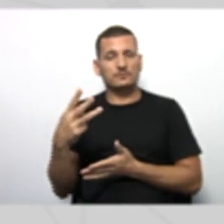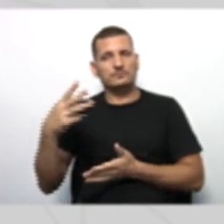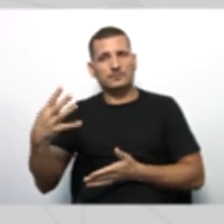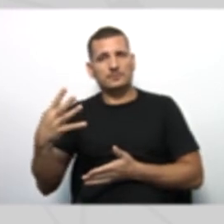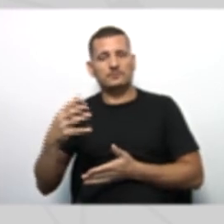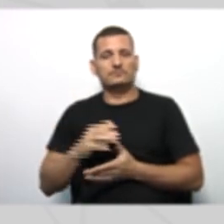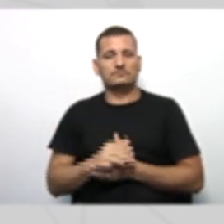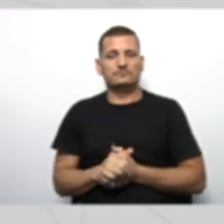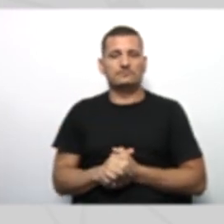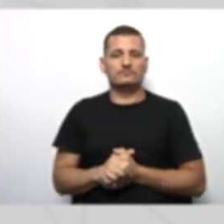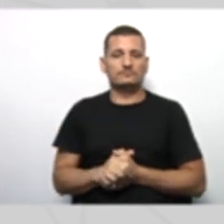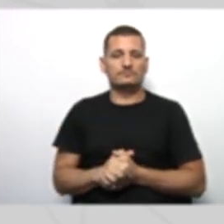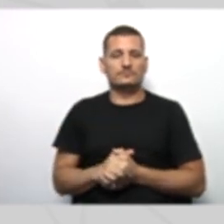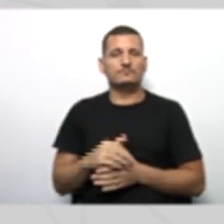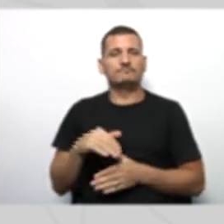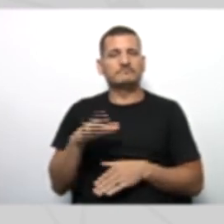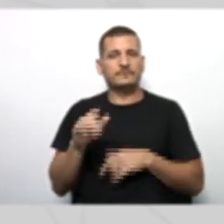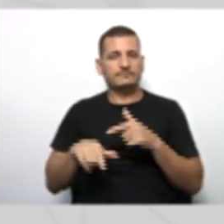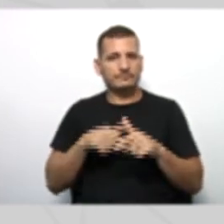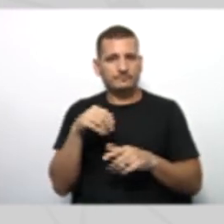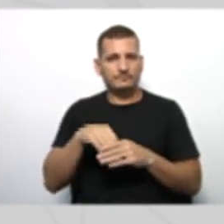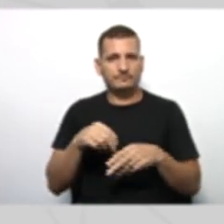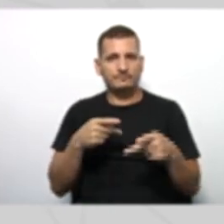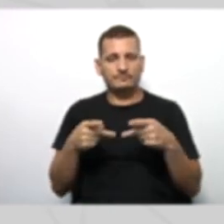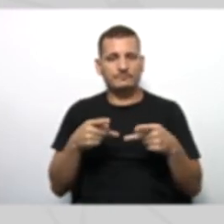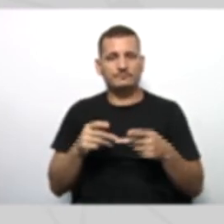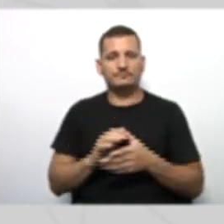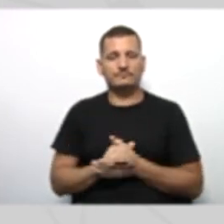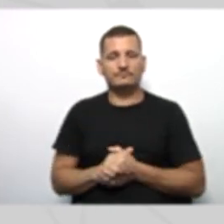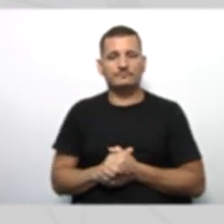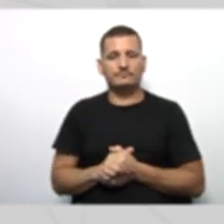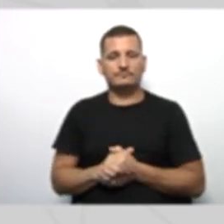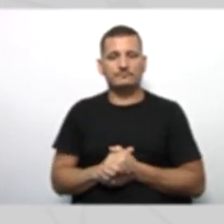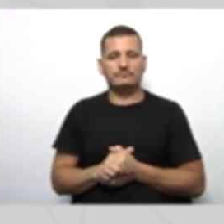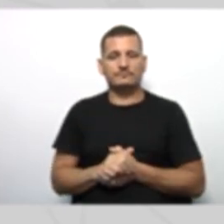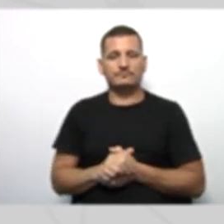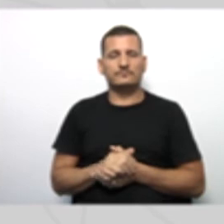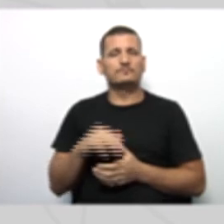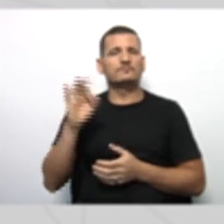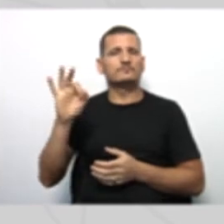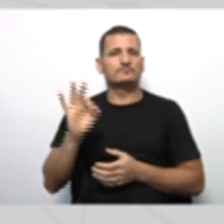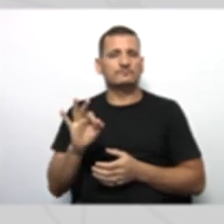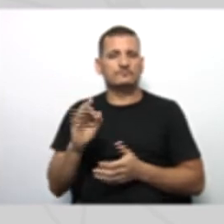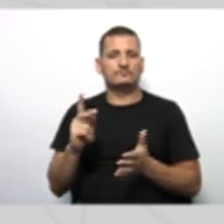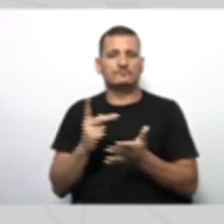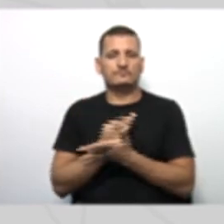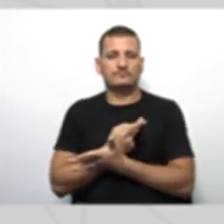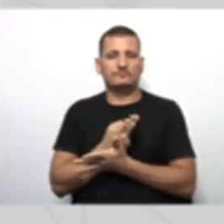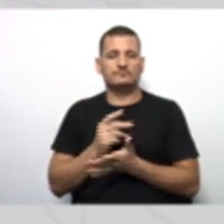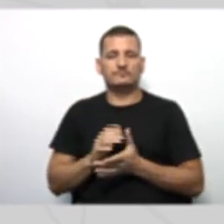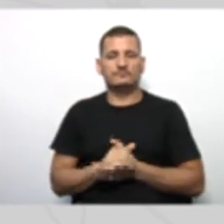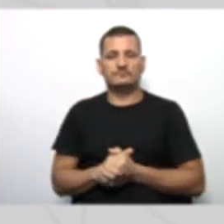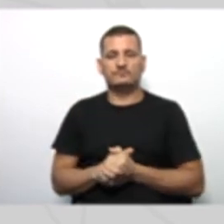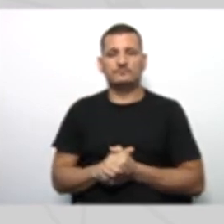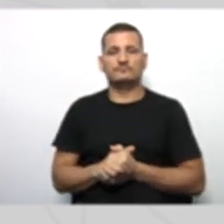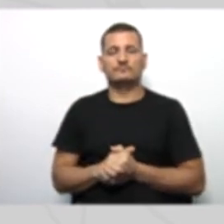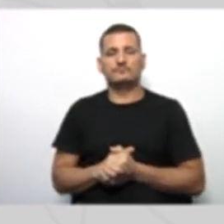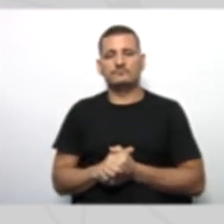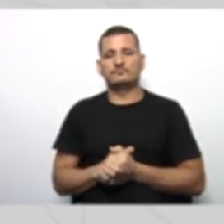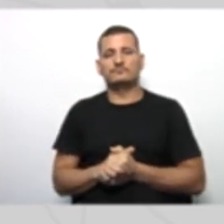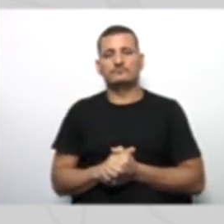ou negativo? Negativo, tá? Qual é o impacto desse risco? Impacto baixo, tá? Eu não ter